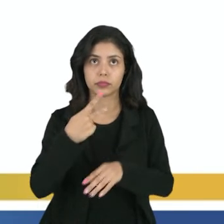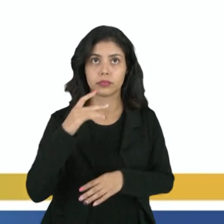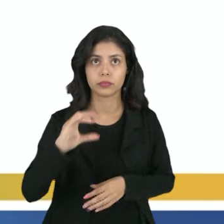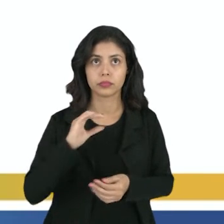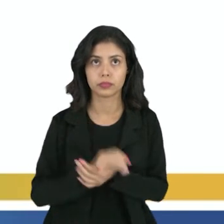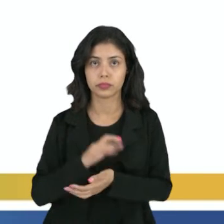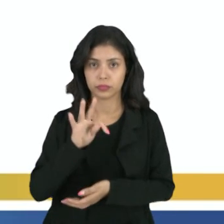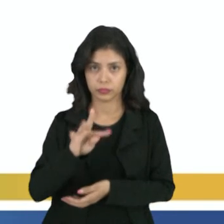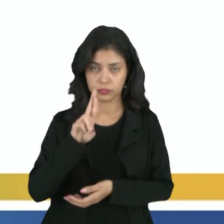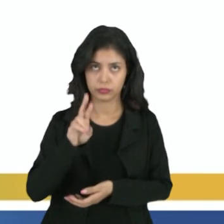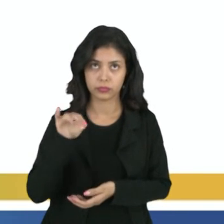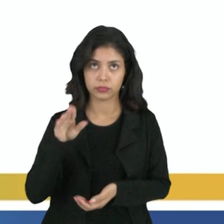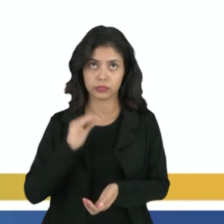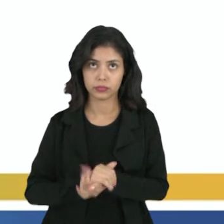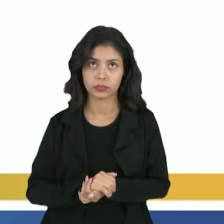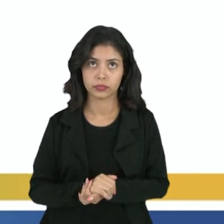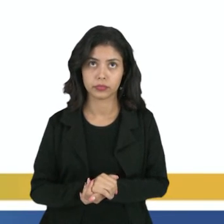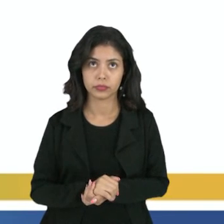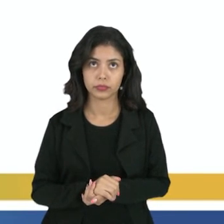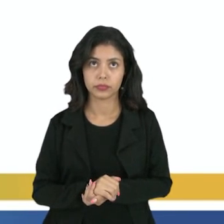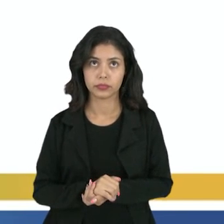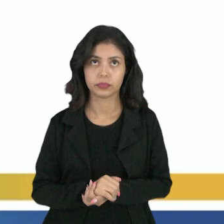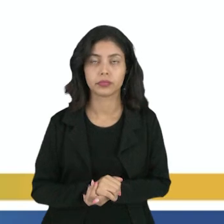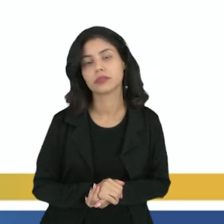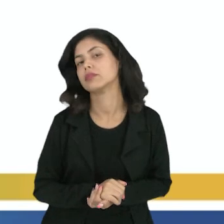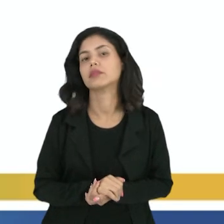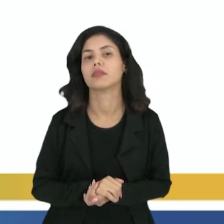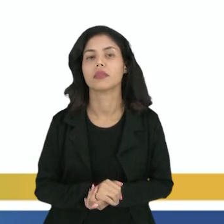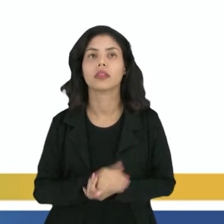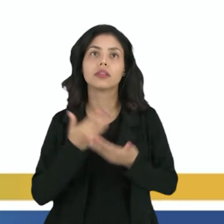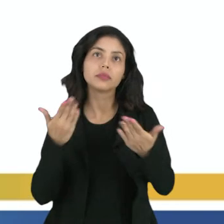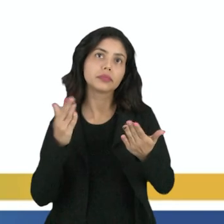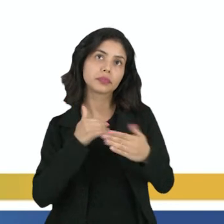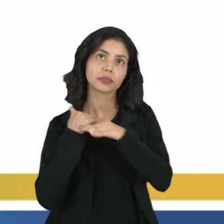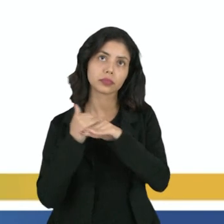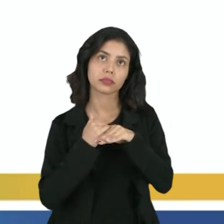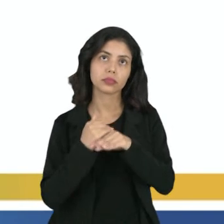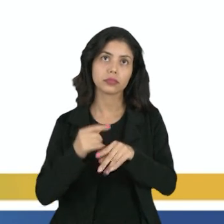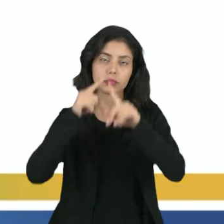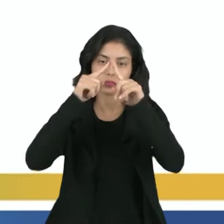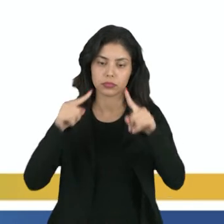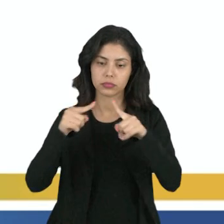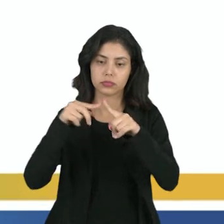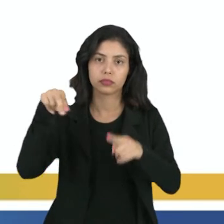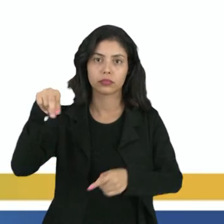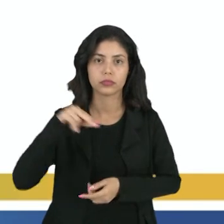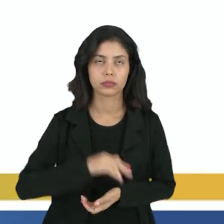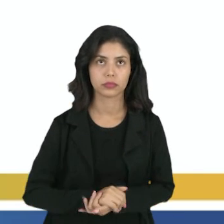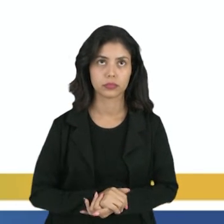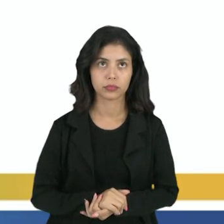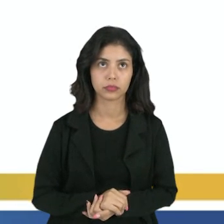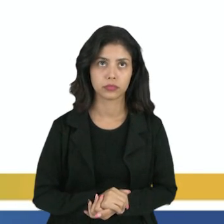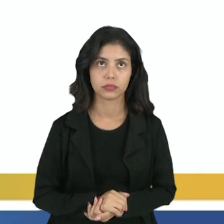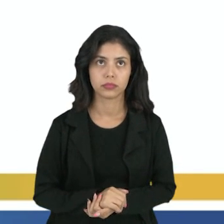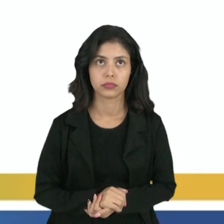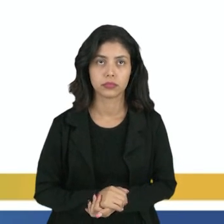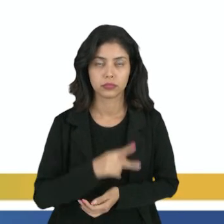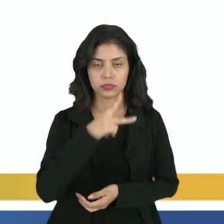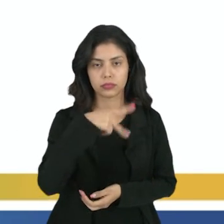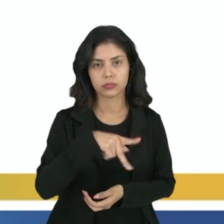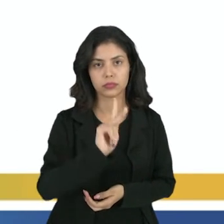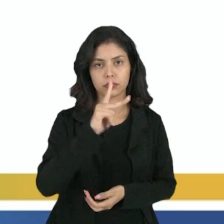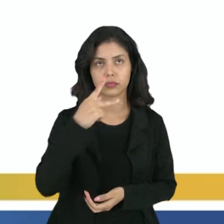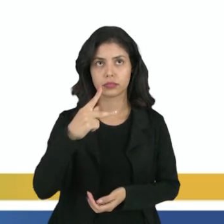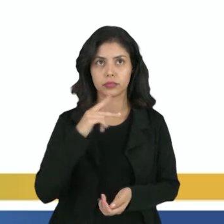Kc vezes constante dos gases, vezes a temperatura, igual a variação dos números de mols. Então, nós temos